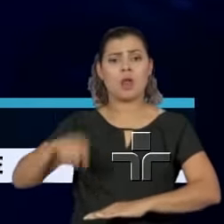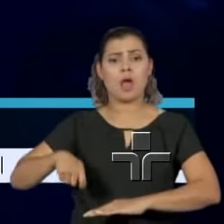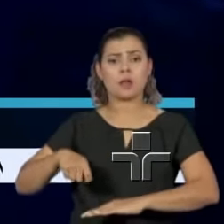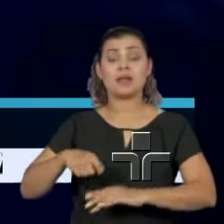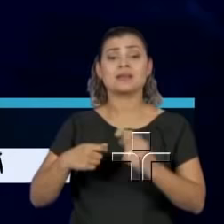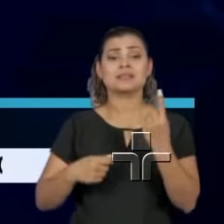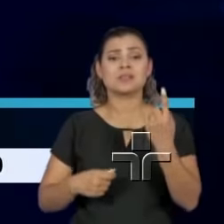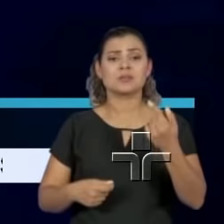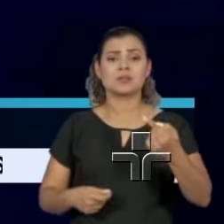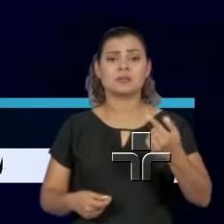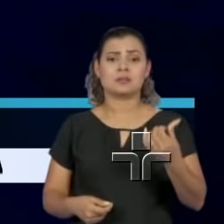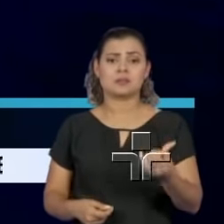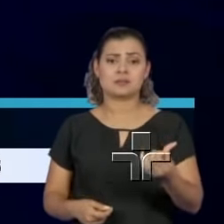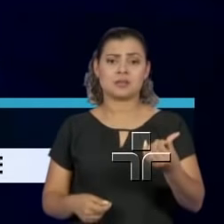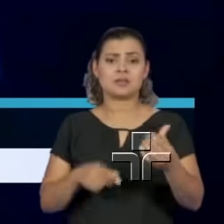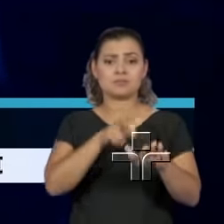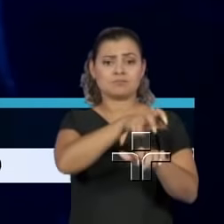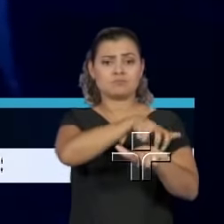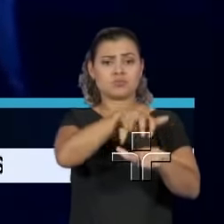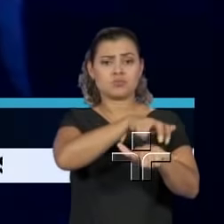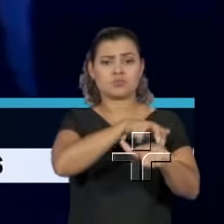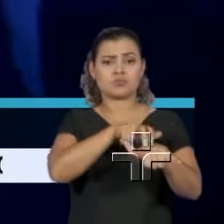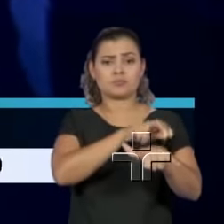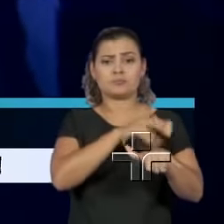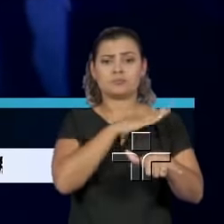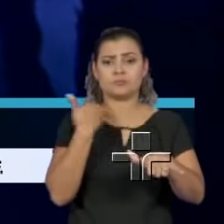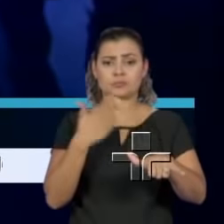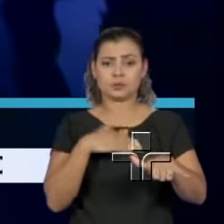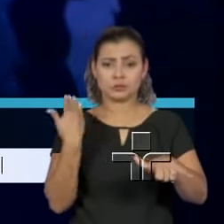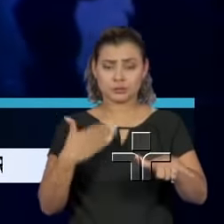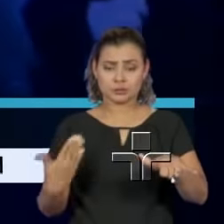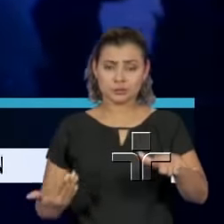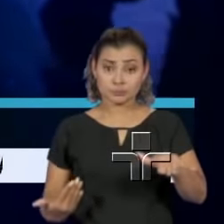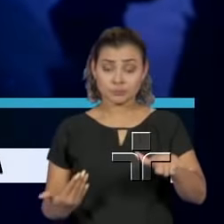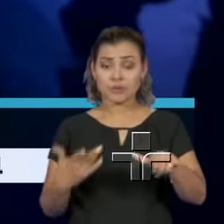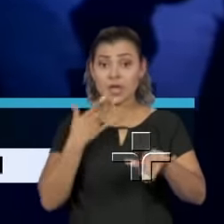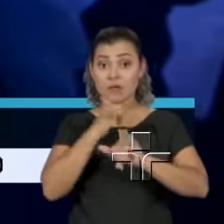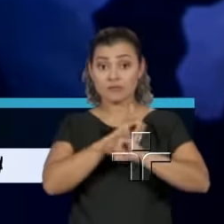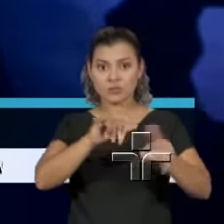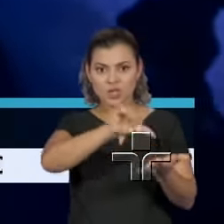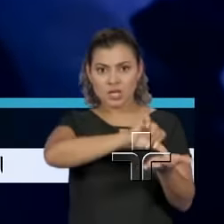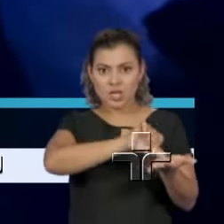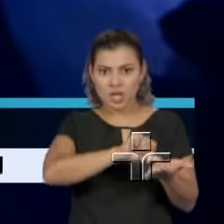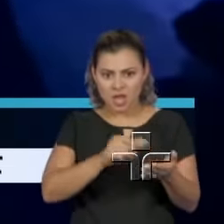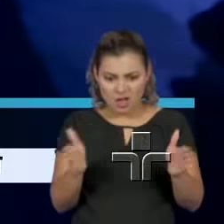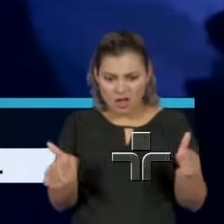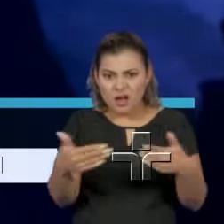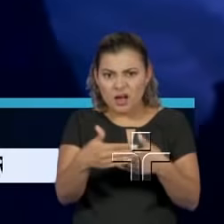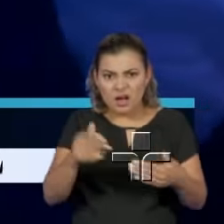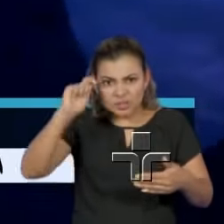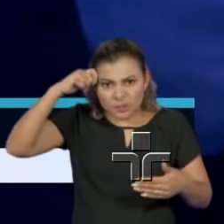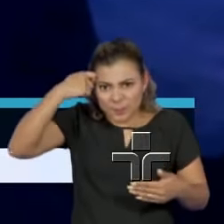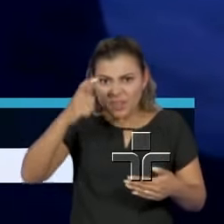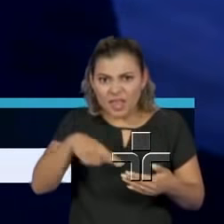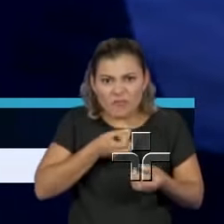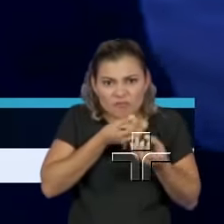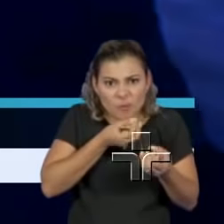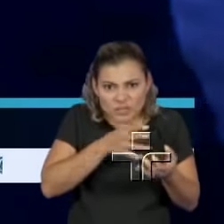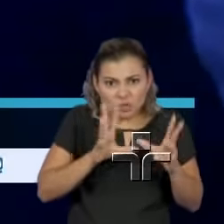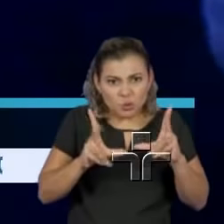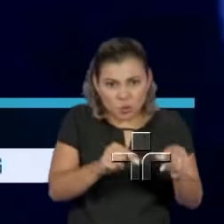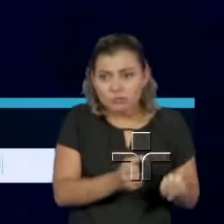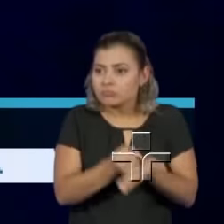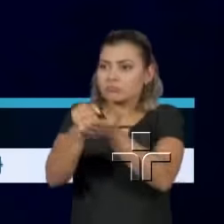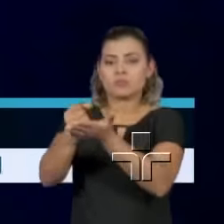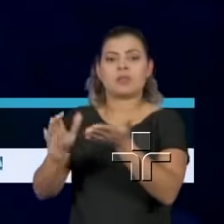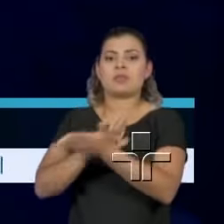os 176 ocupantes. As autoridades do Irã dizem que não vão entregar as caixas pretas à Boeing, fabricante da aeronave, e nem